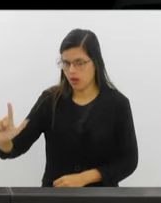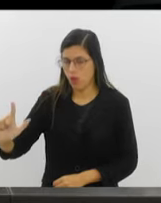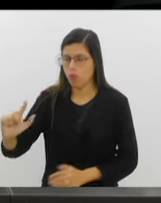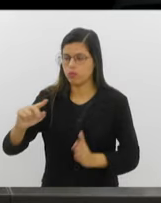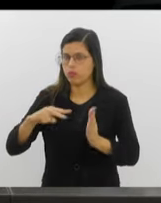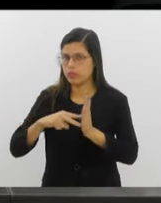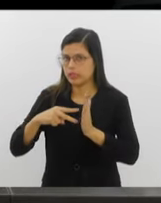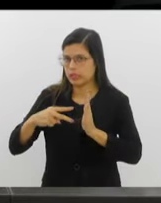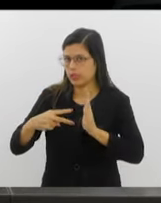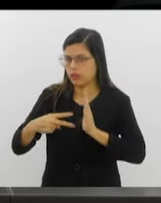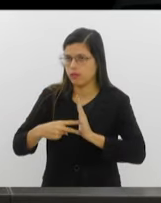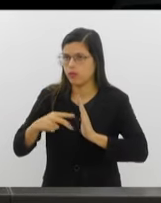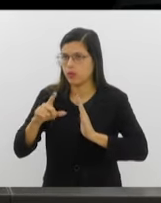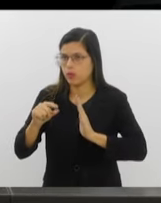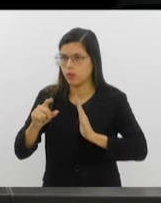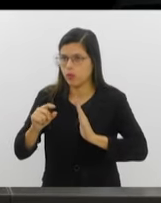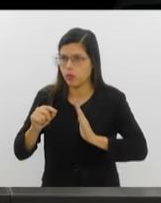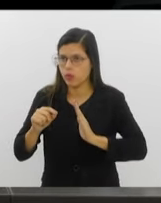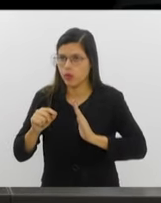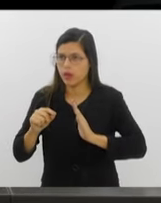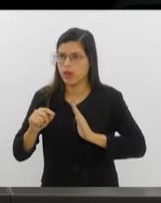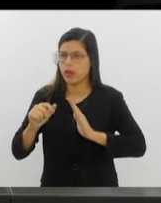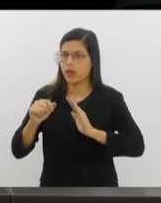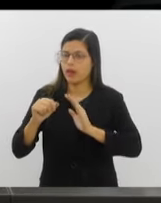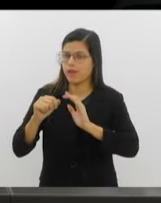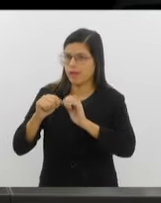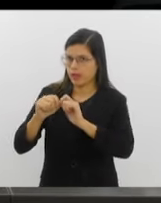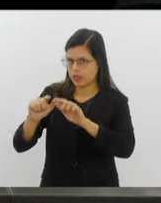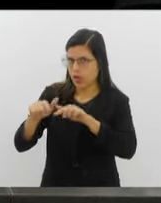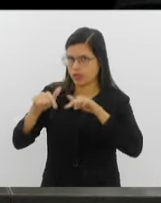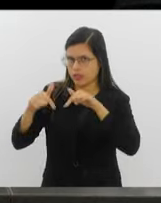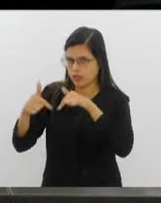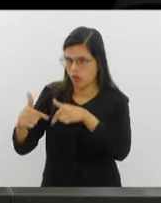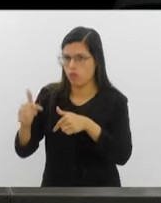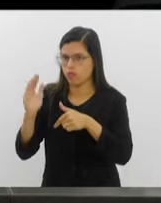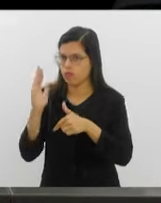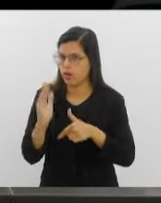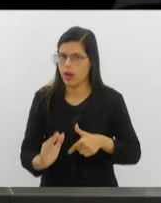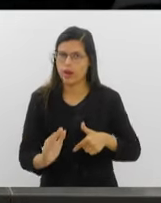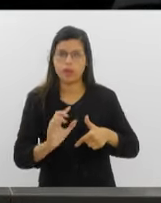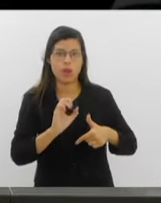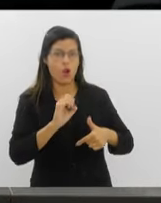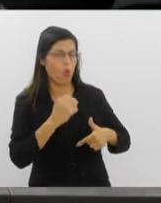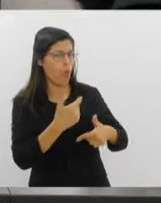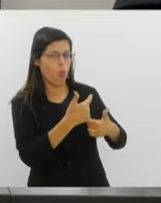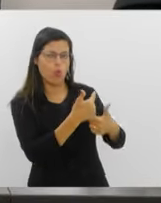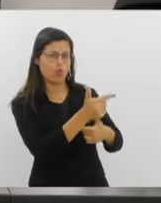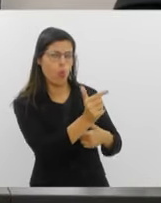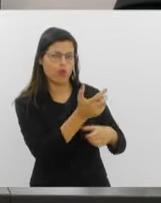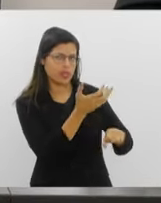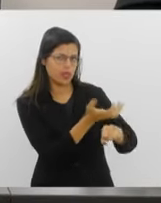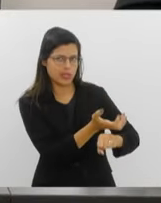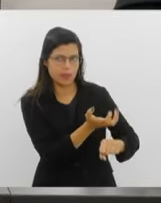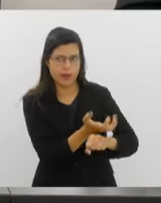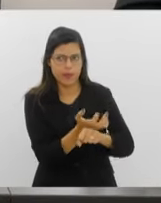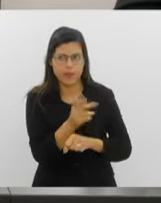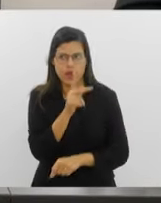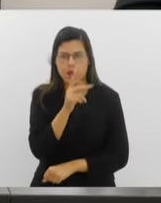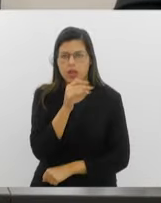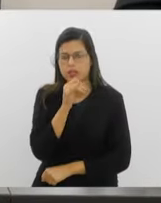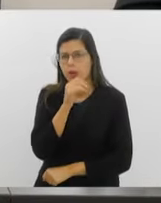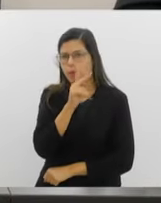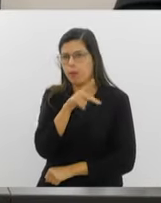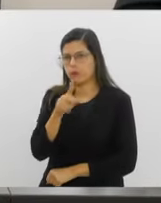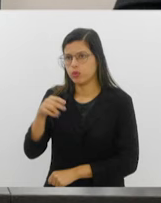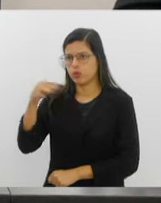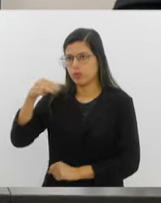adotar a matéria diretamente ou abordá-la nas demais disciplinas. Agora, exemplo, professor de matemática vai falar